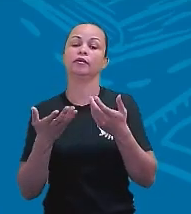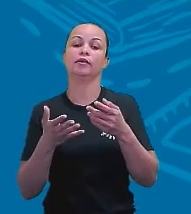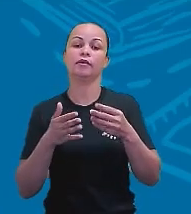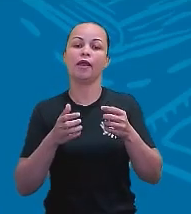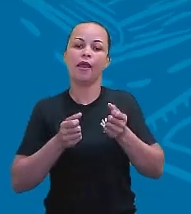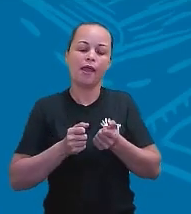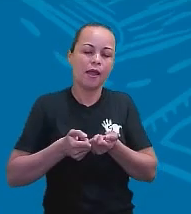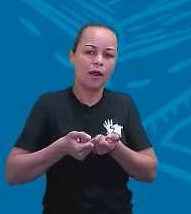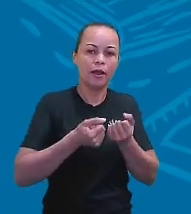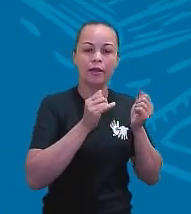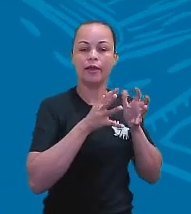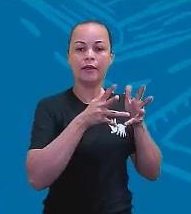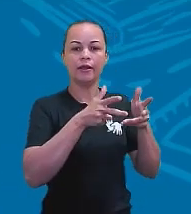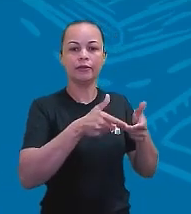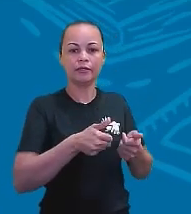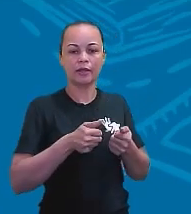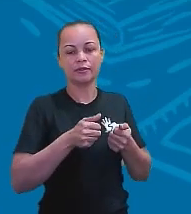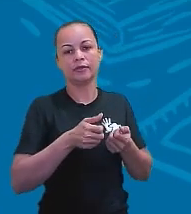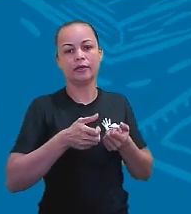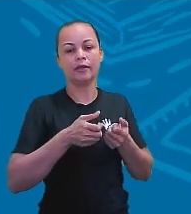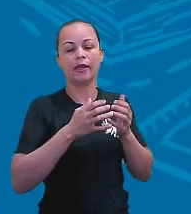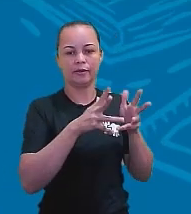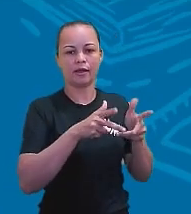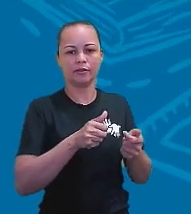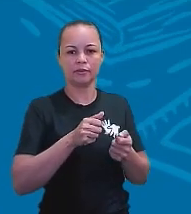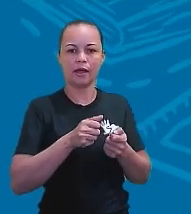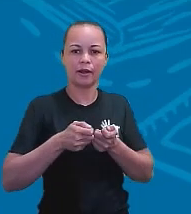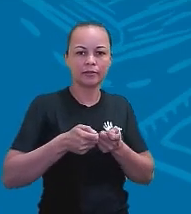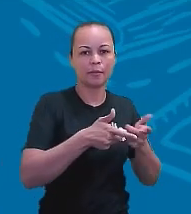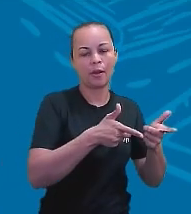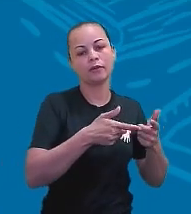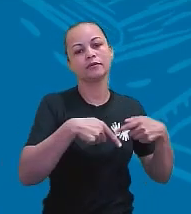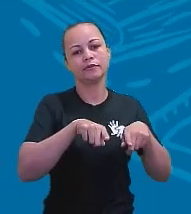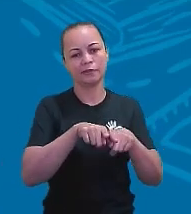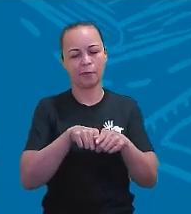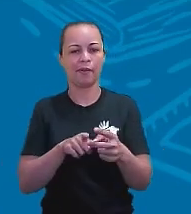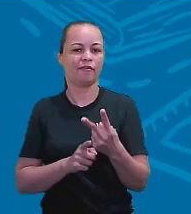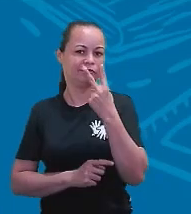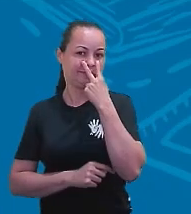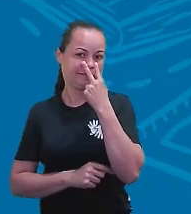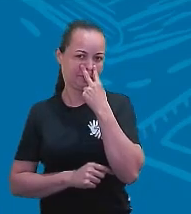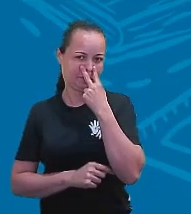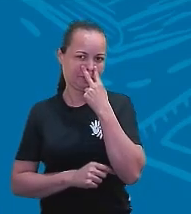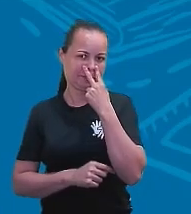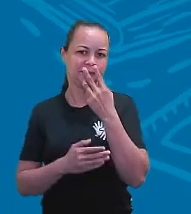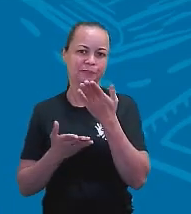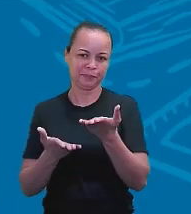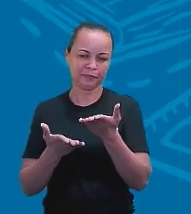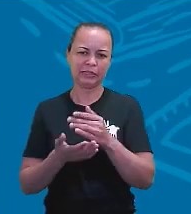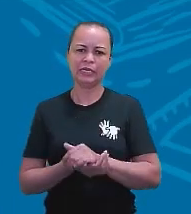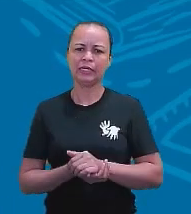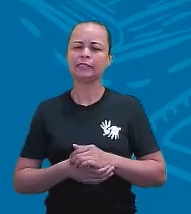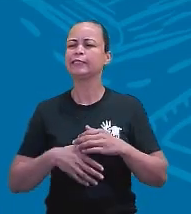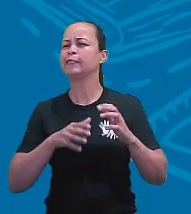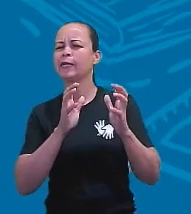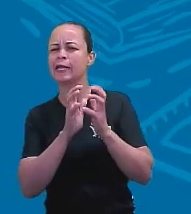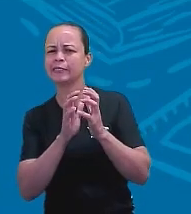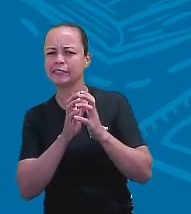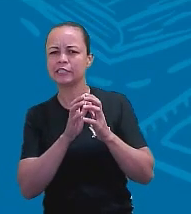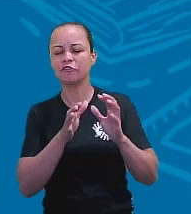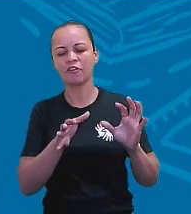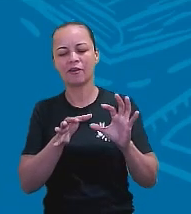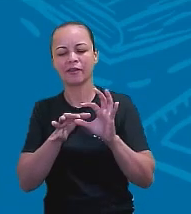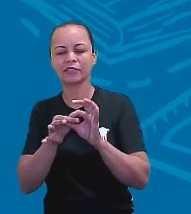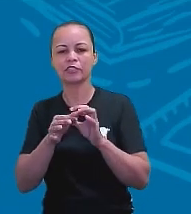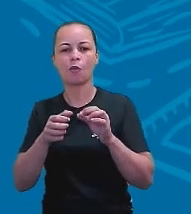Mata e Vitória, tá? Então a gente tem essa ligação aí também de Recife a